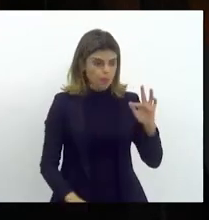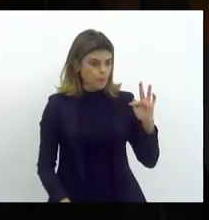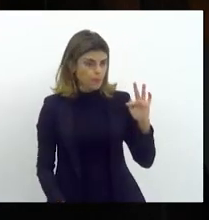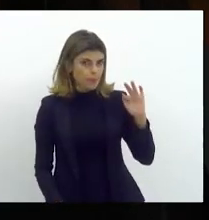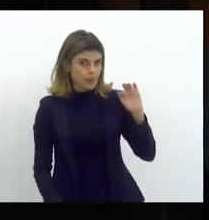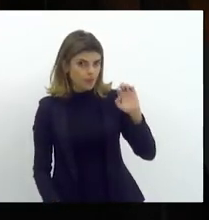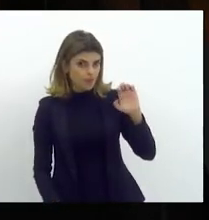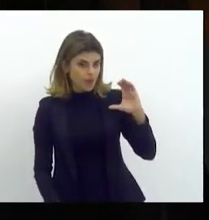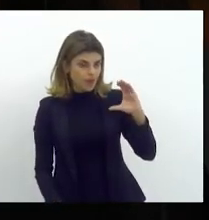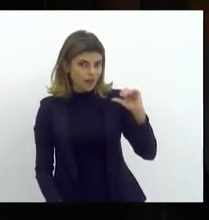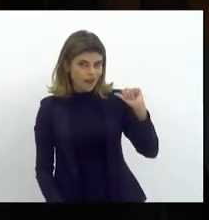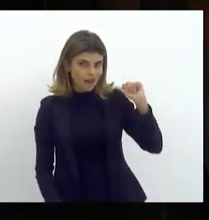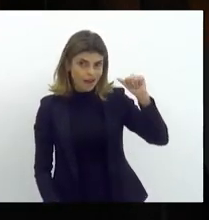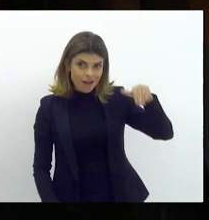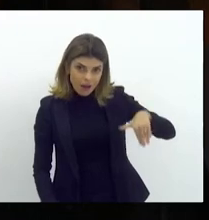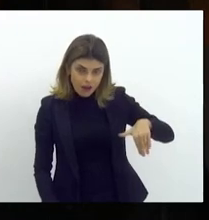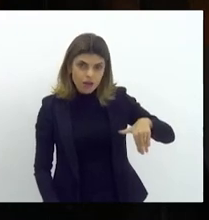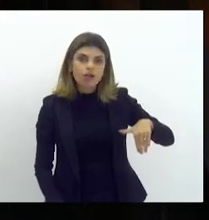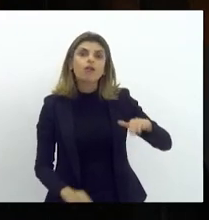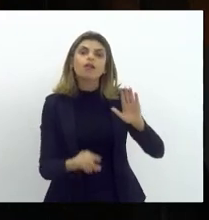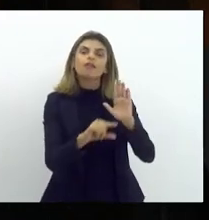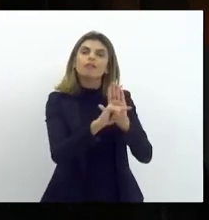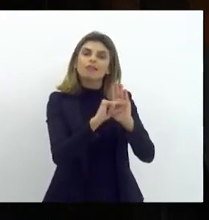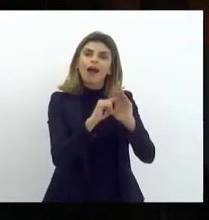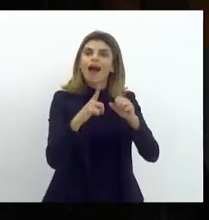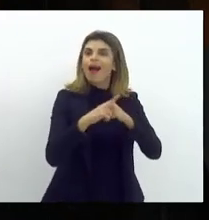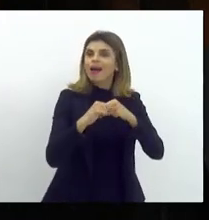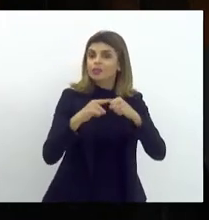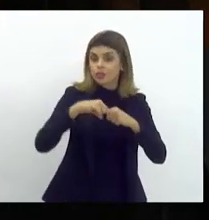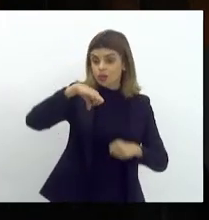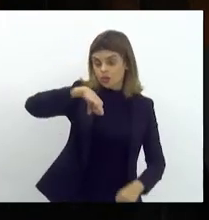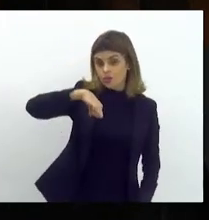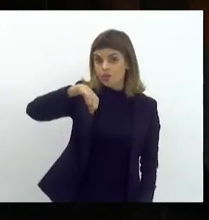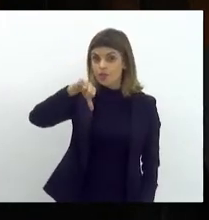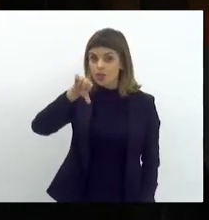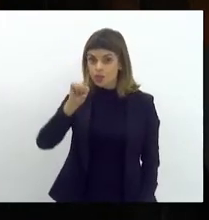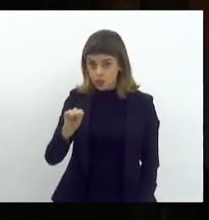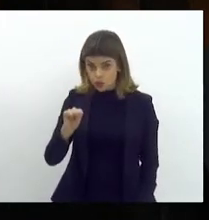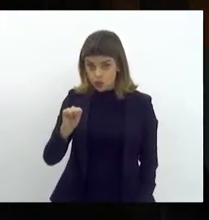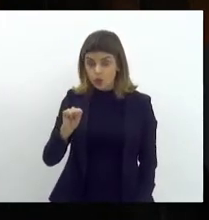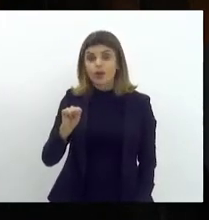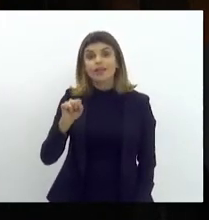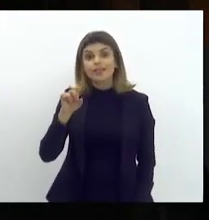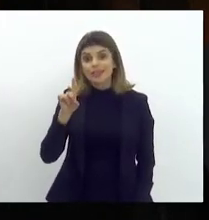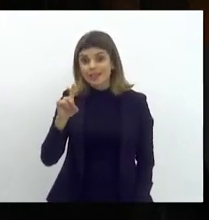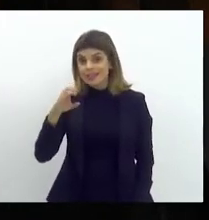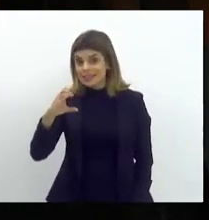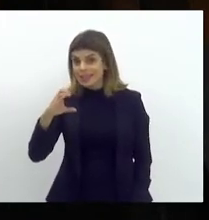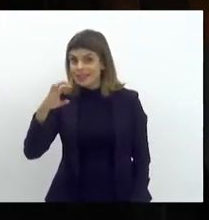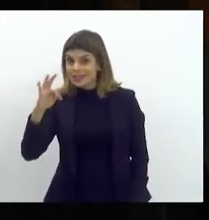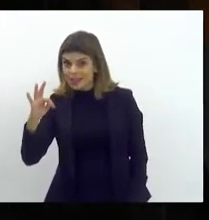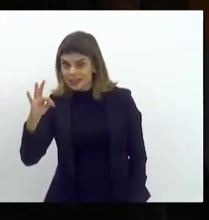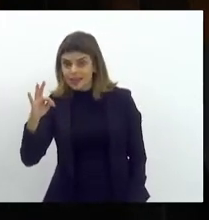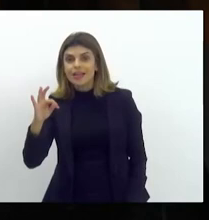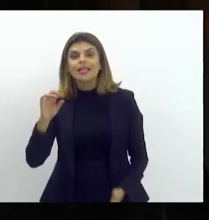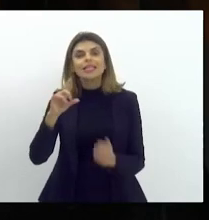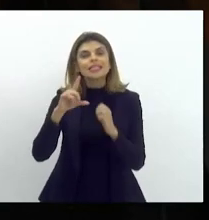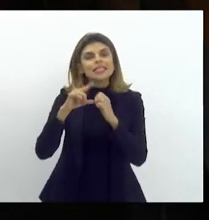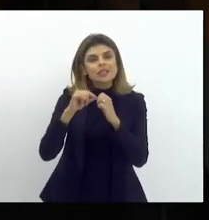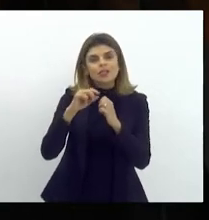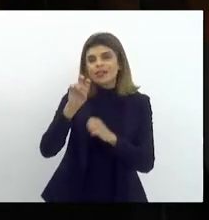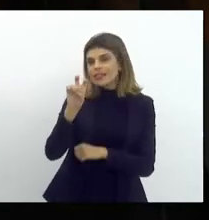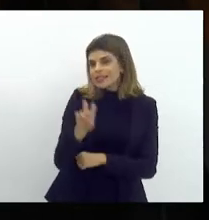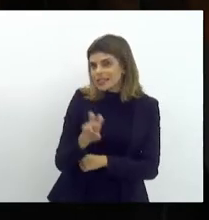consoante o caput do artigo 98 da dct e o inciso quinto do